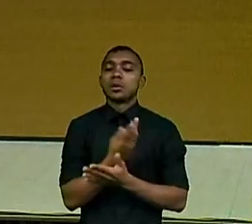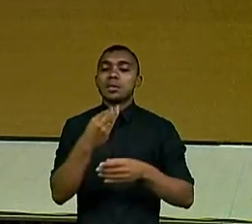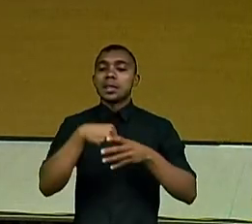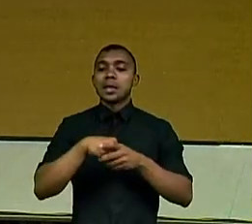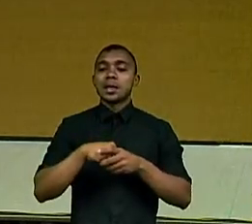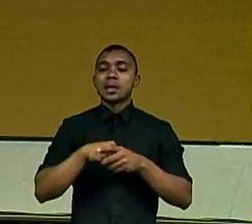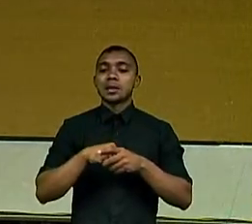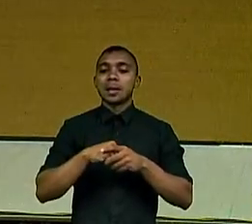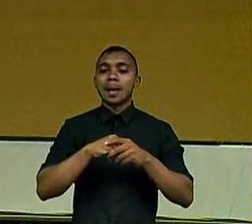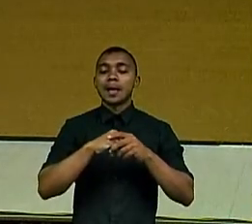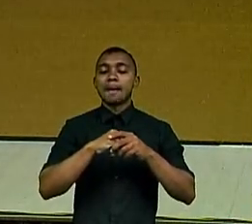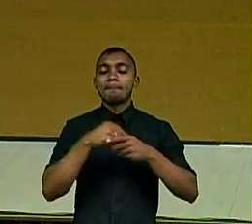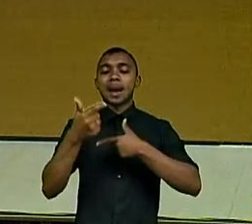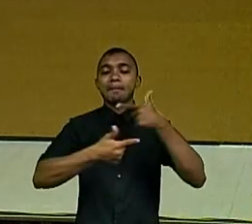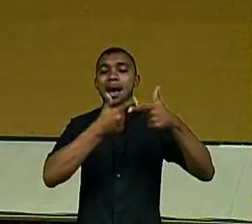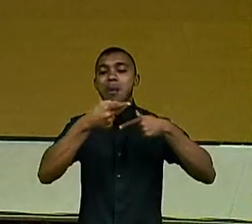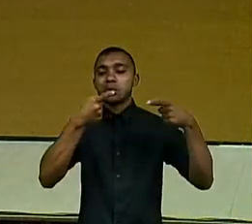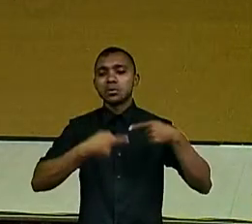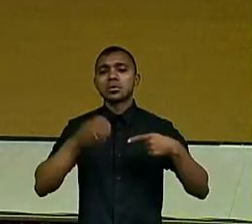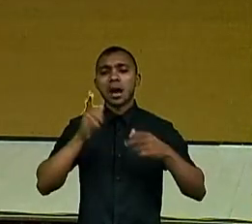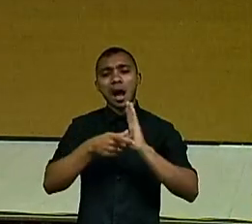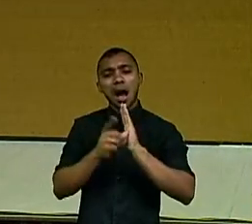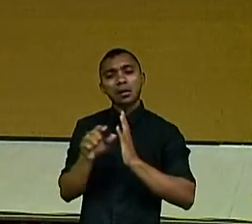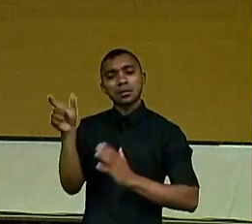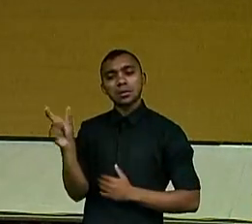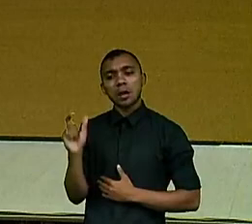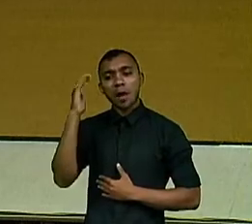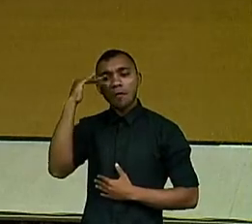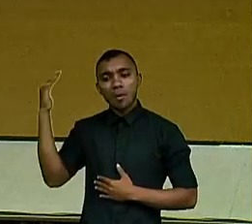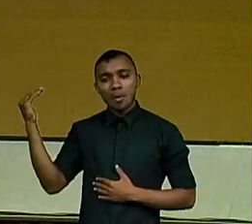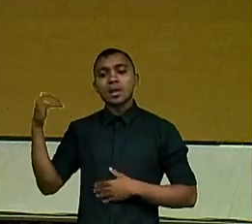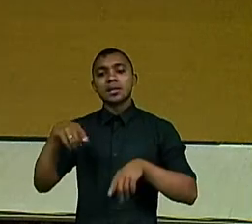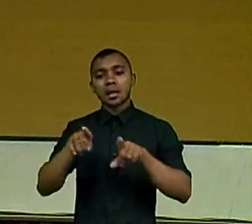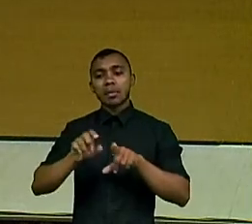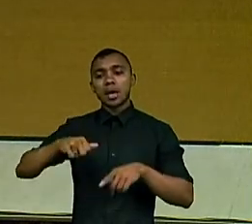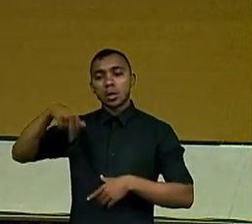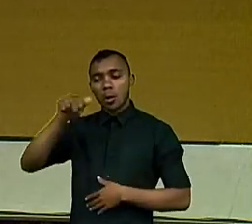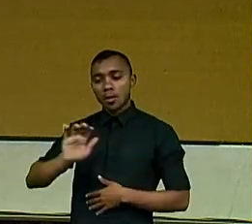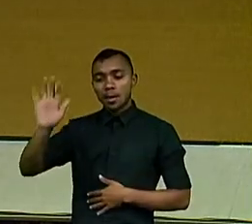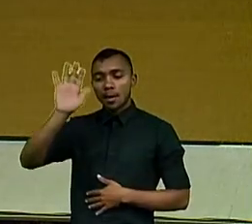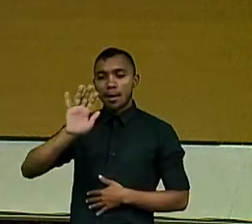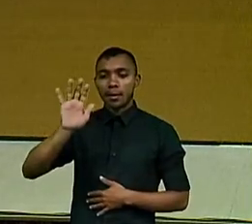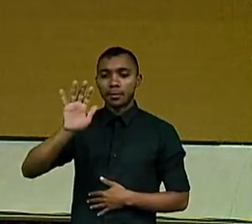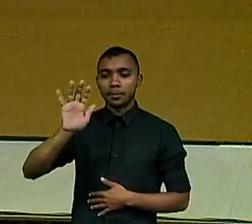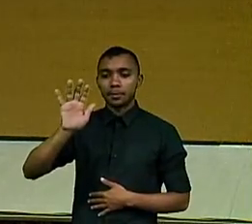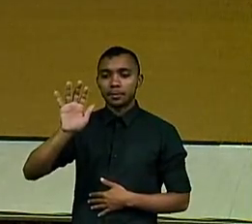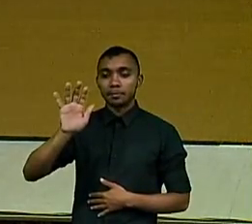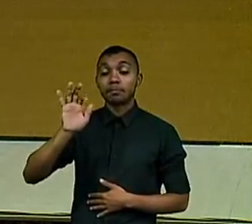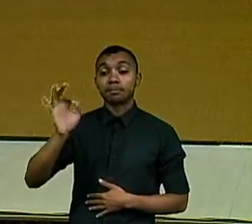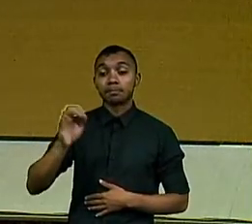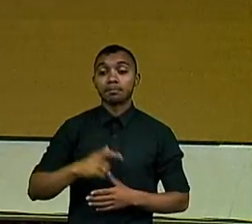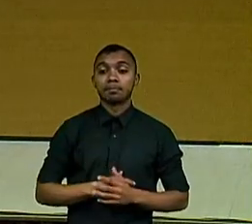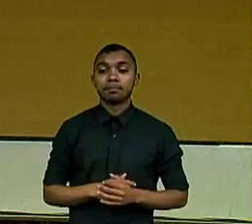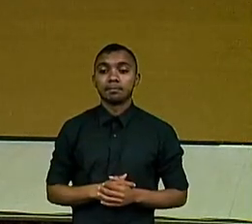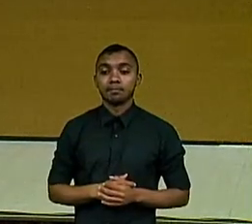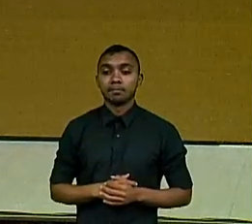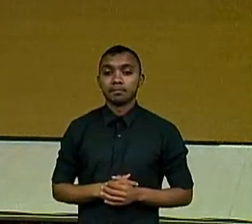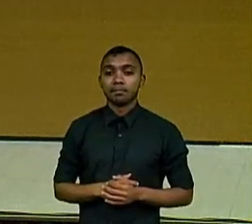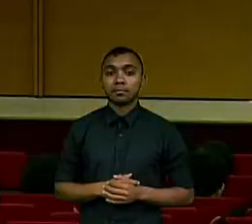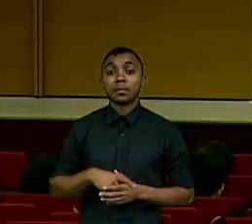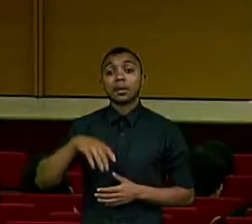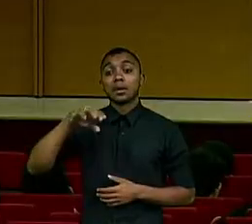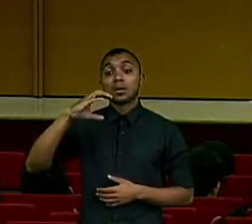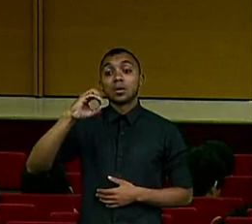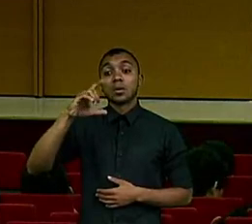já era um político conhecido em Alagoas é aqui do Nordeste né mas o Fernando Collor de